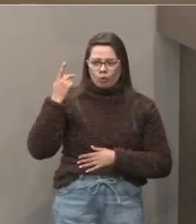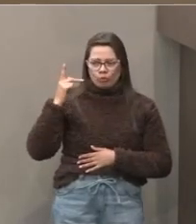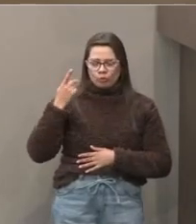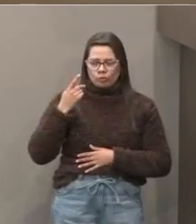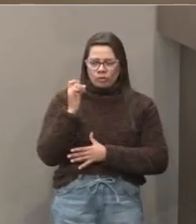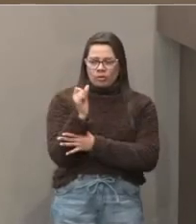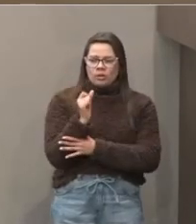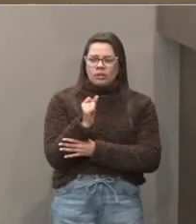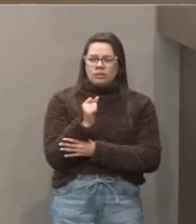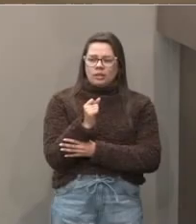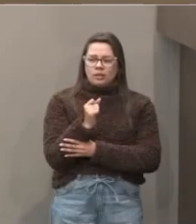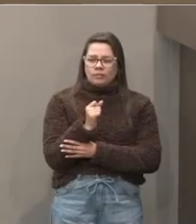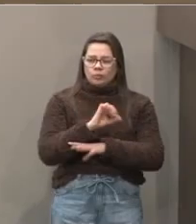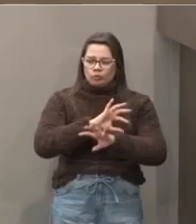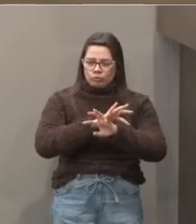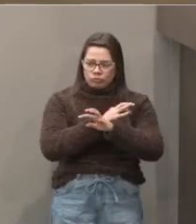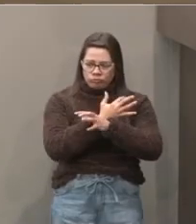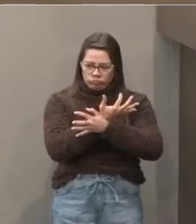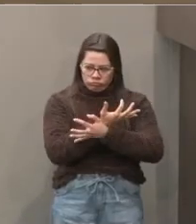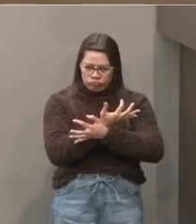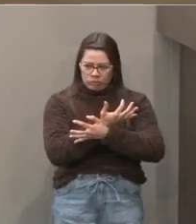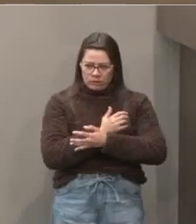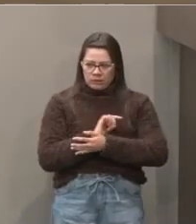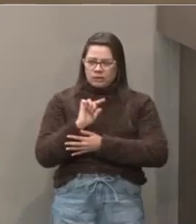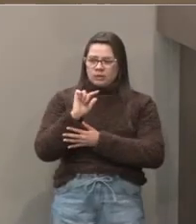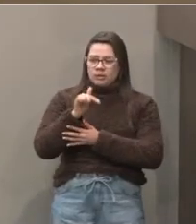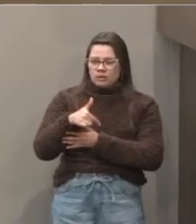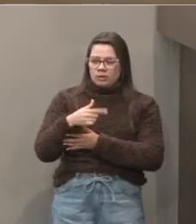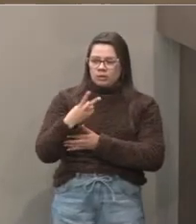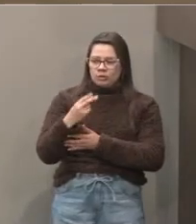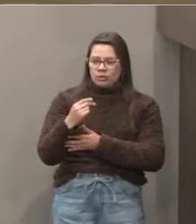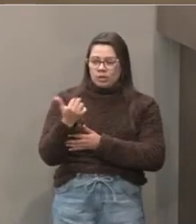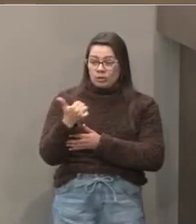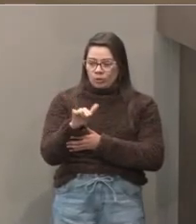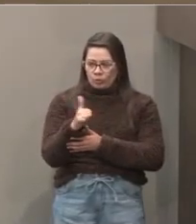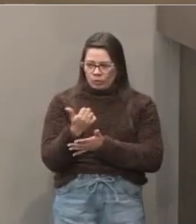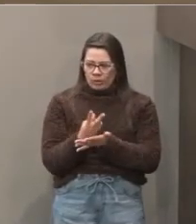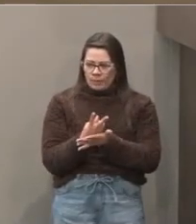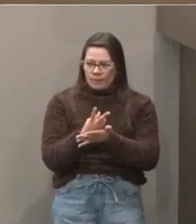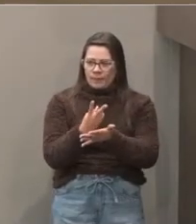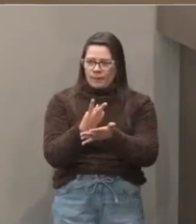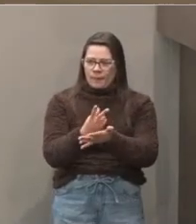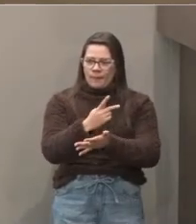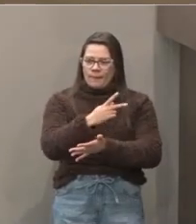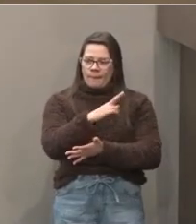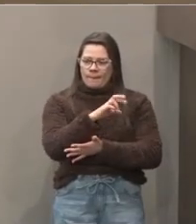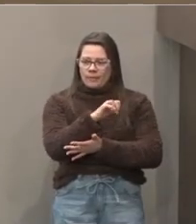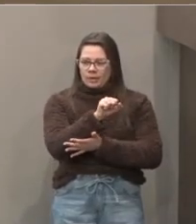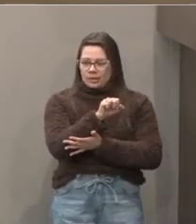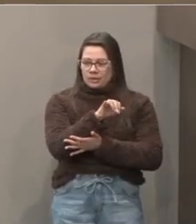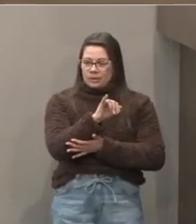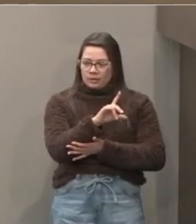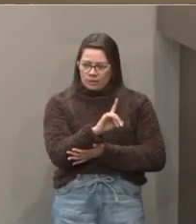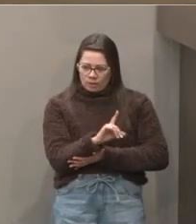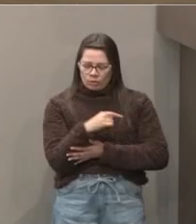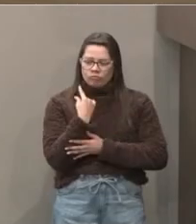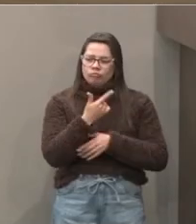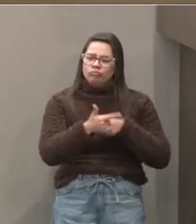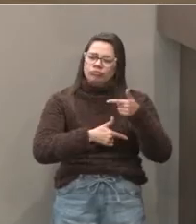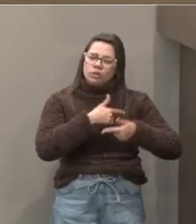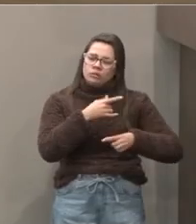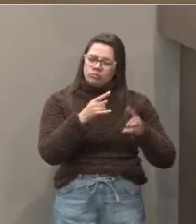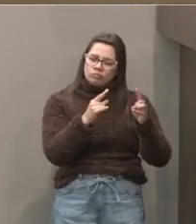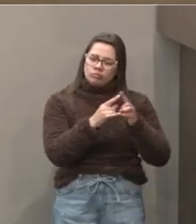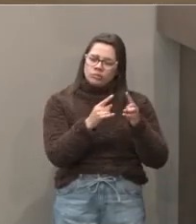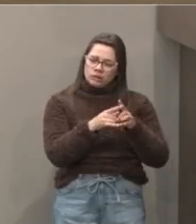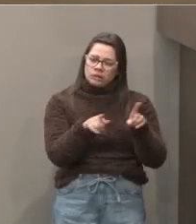e, por fim, a SBOT Nacional em 2011. Portanto, o nosso corpo clínico trabalha por instituições